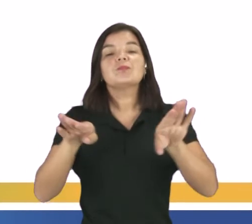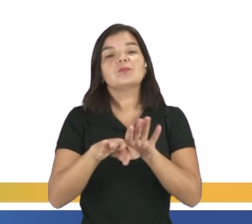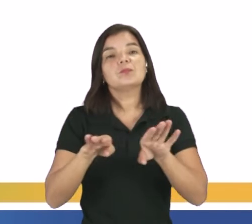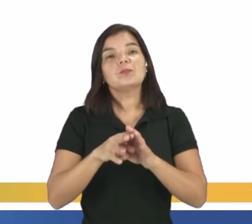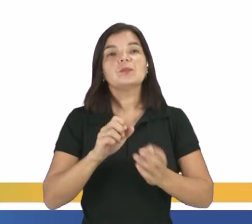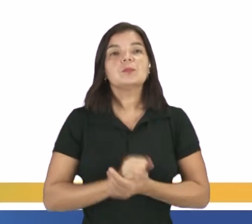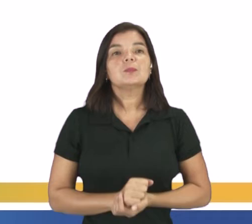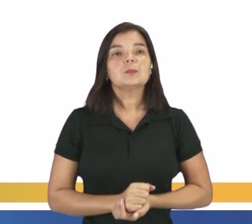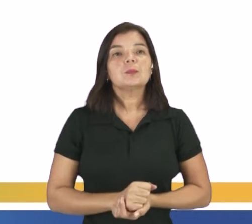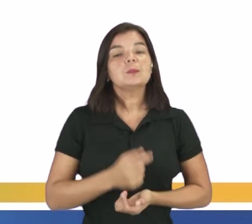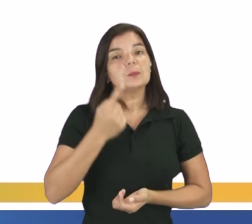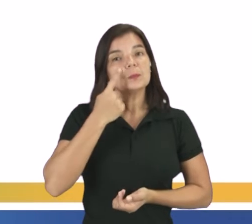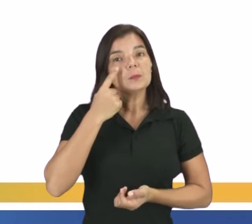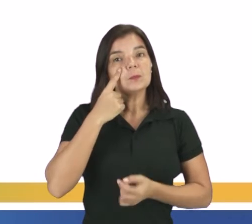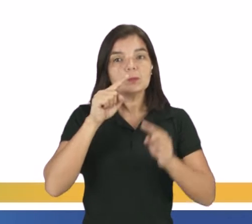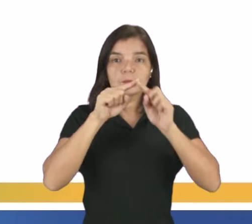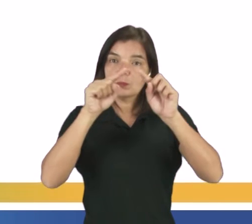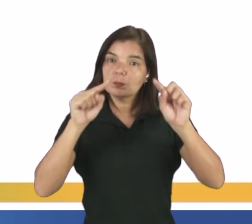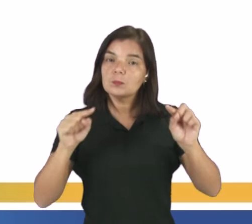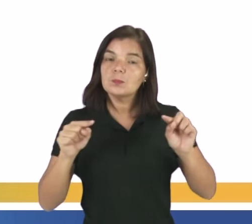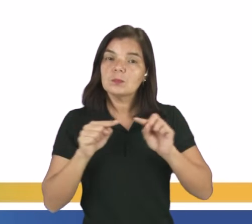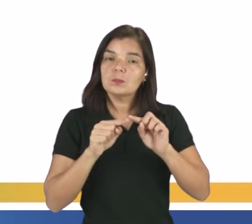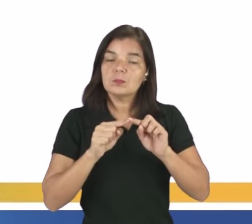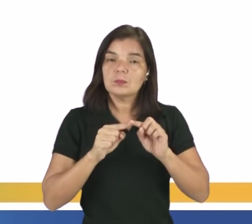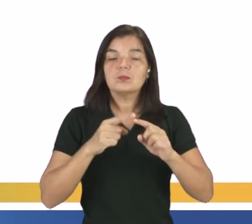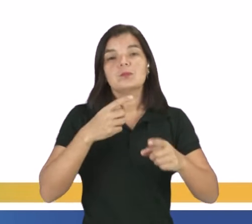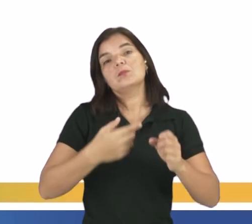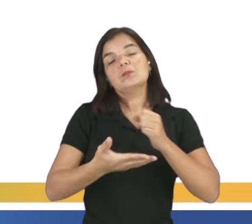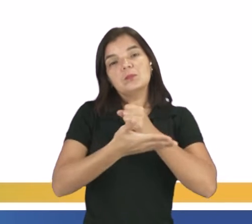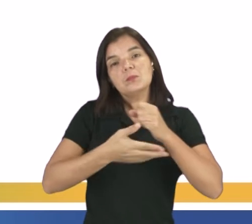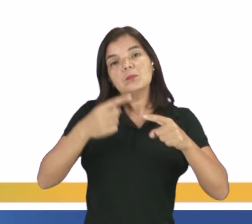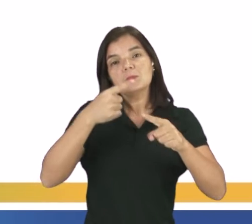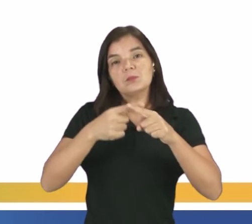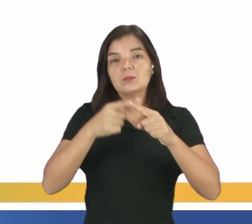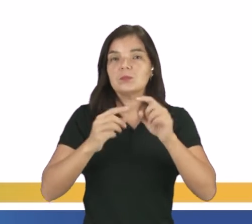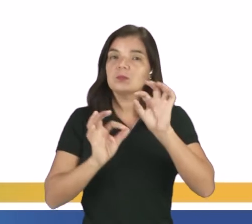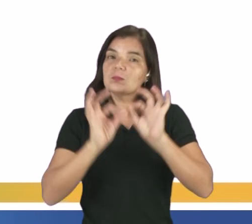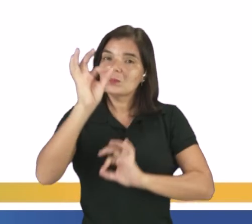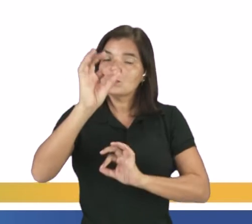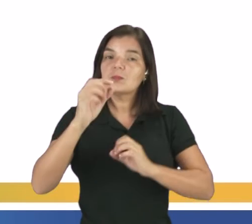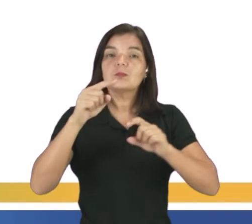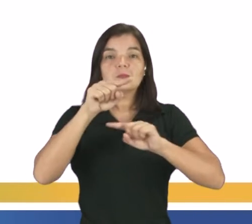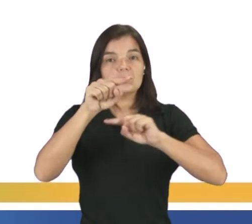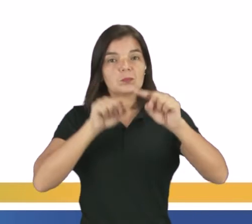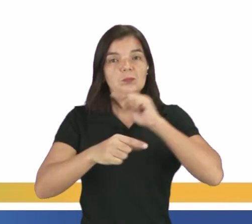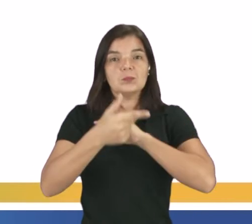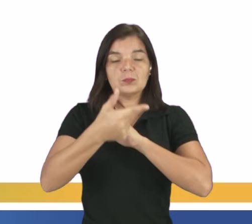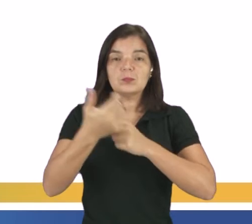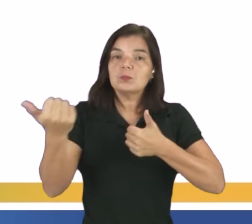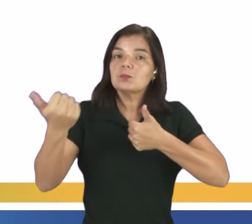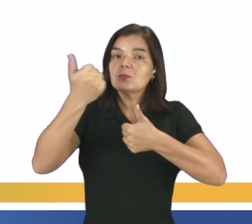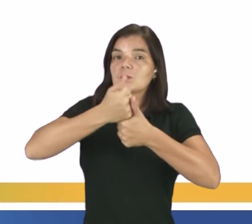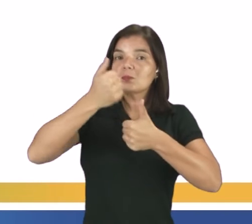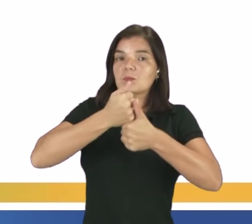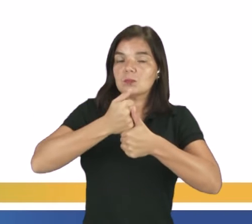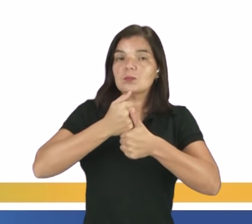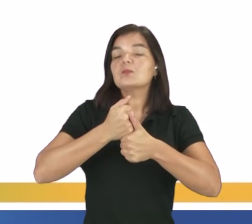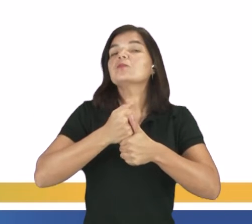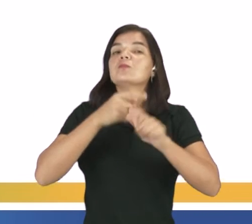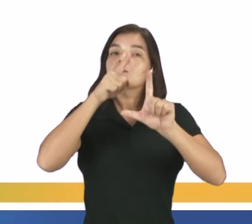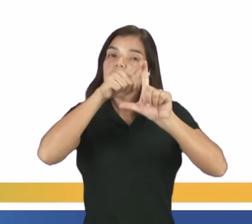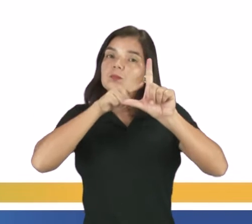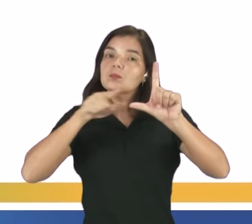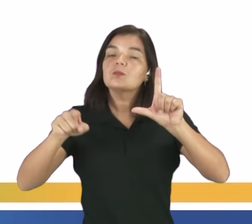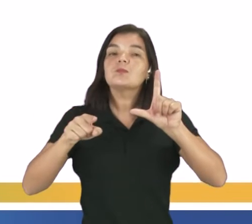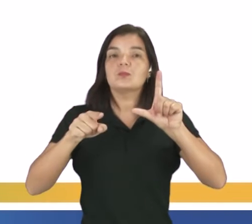Fel. Então, a área de um triângulo, por ser base vezes altura dividido por 2, substituindo na área desse gráfico